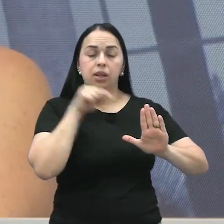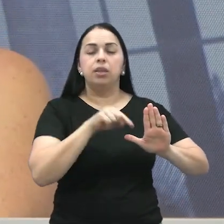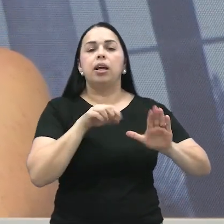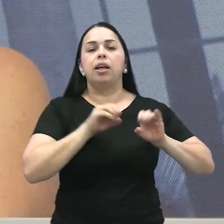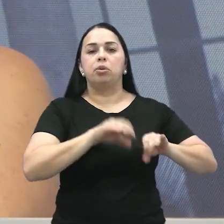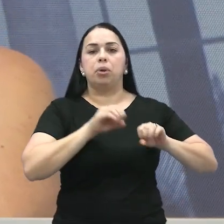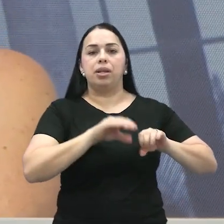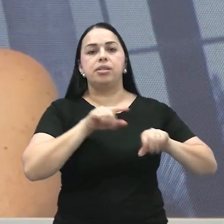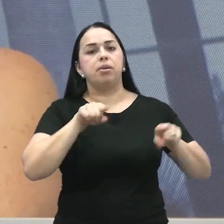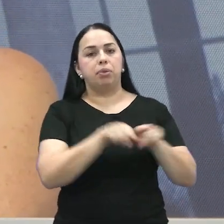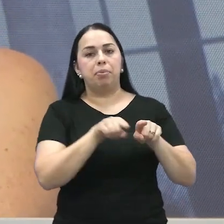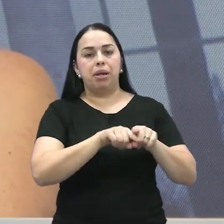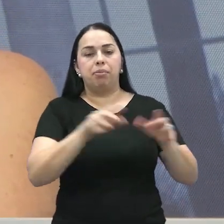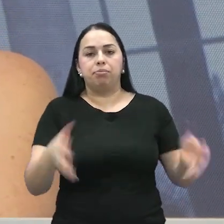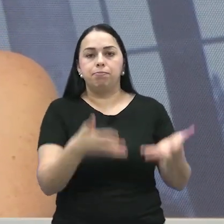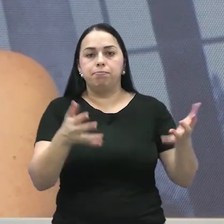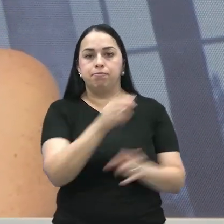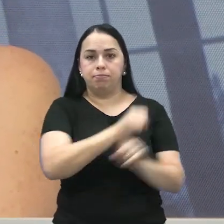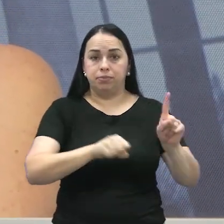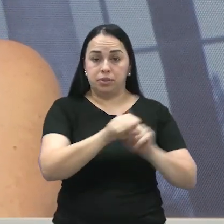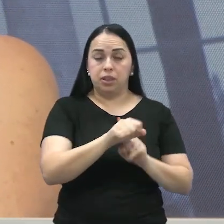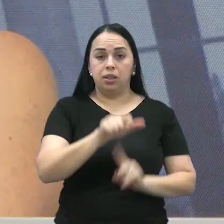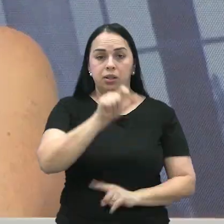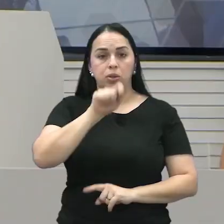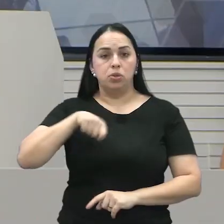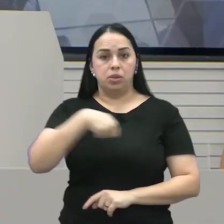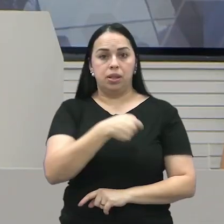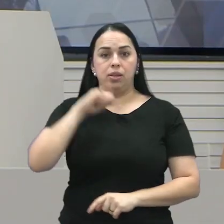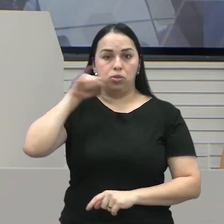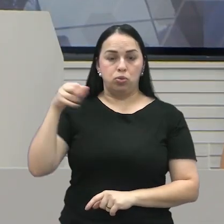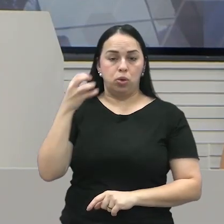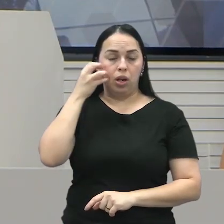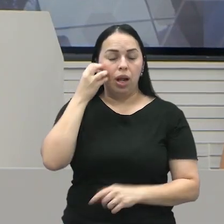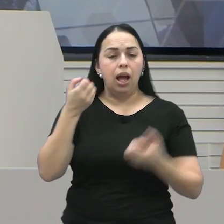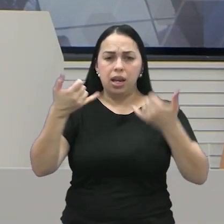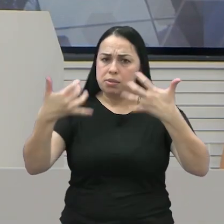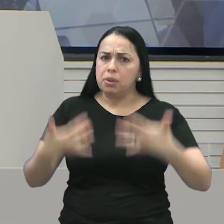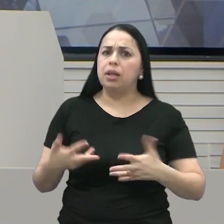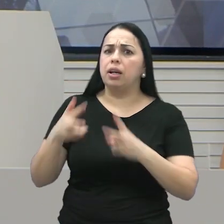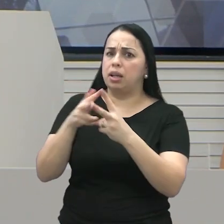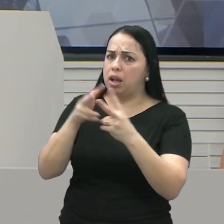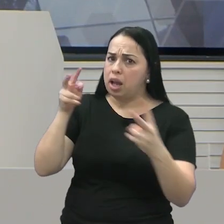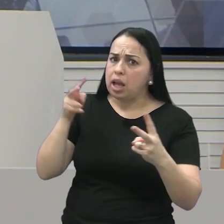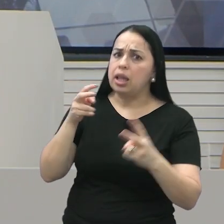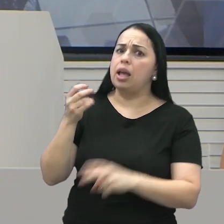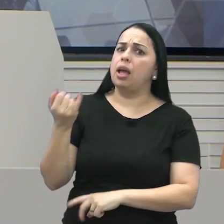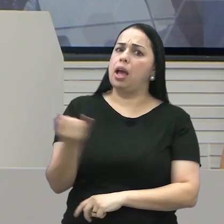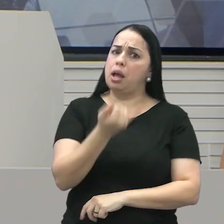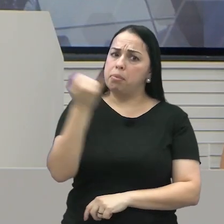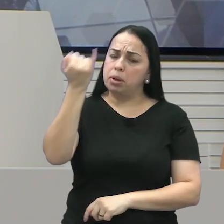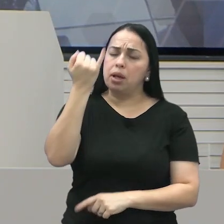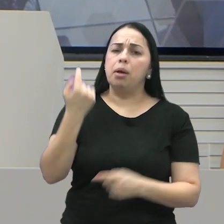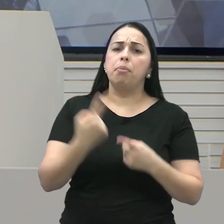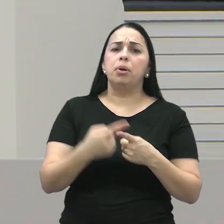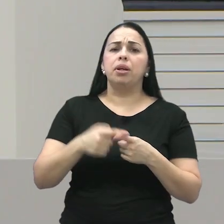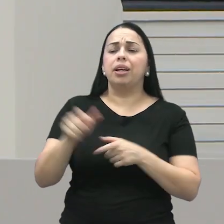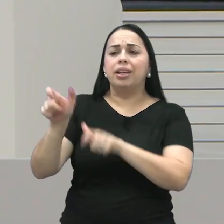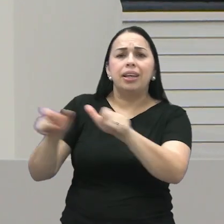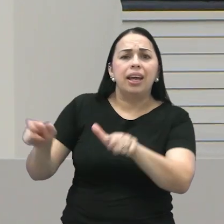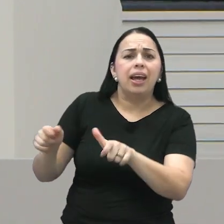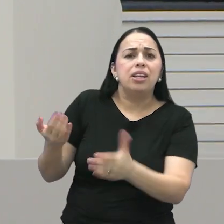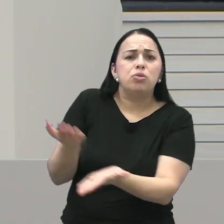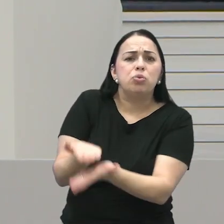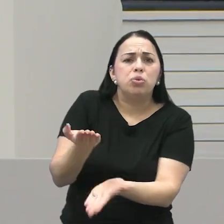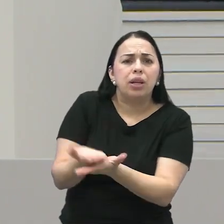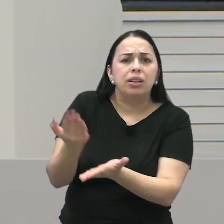e Promoção Social, a vereadora Juliana Fraga, reconhece a importância do EAD para jovens e adultos que